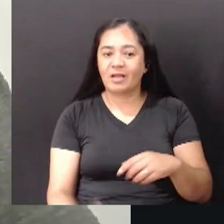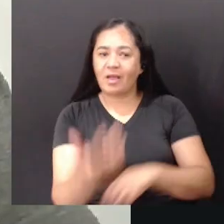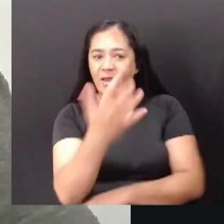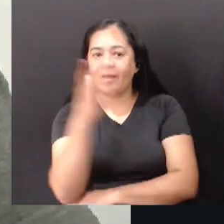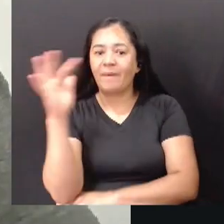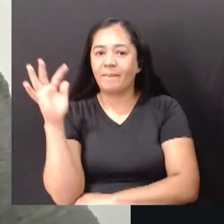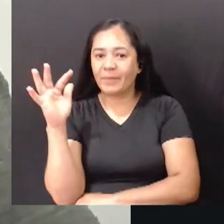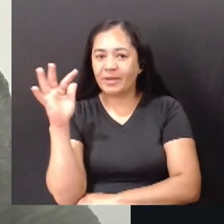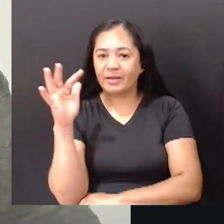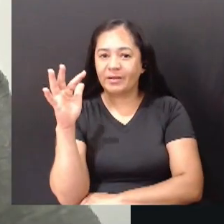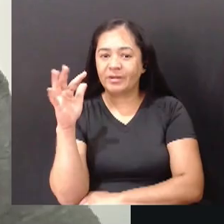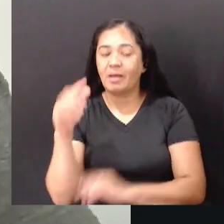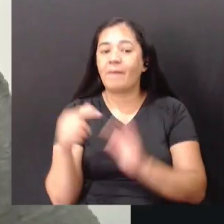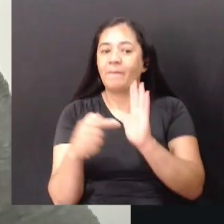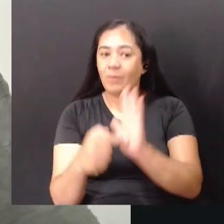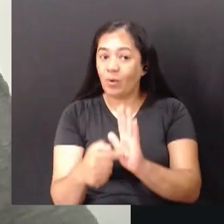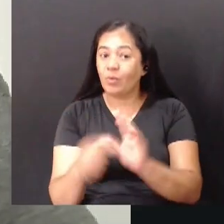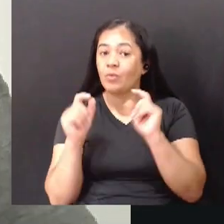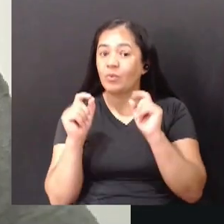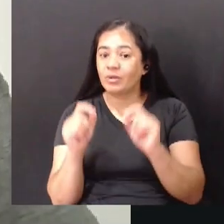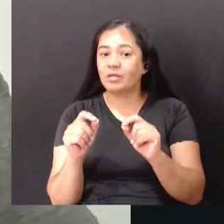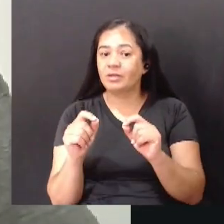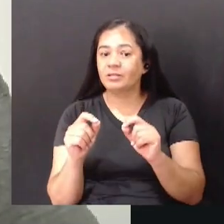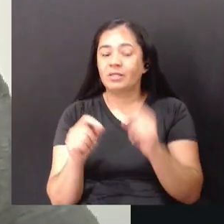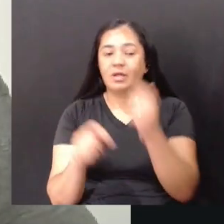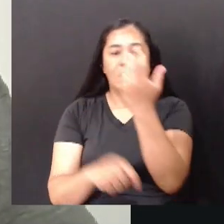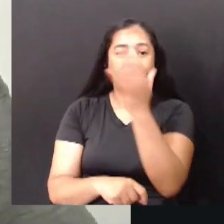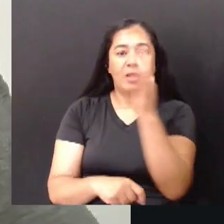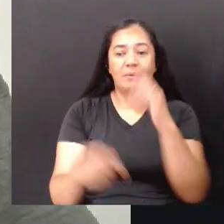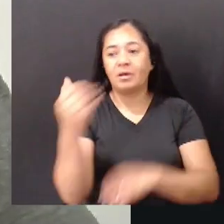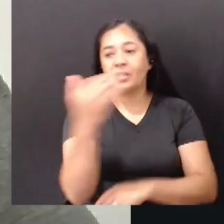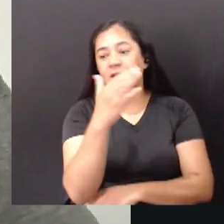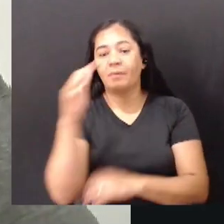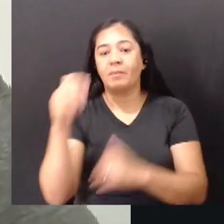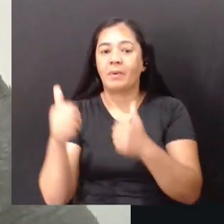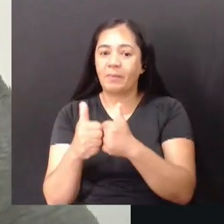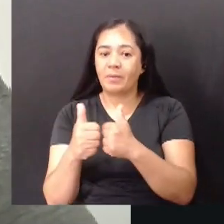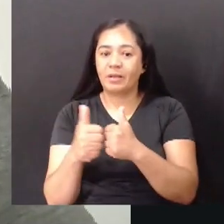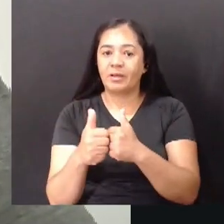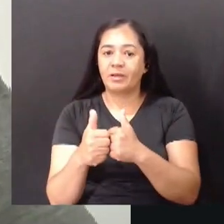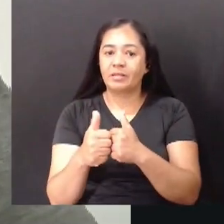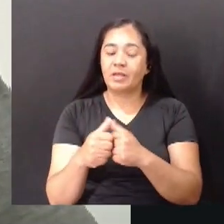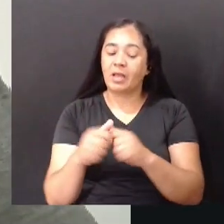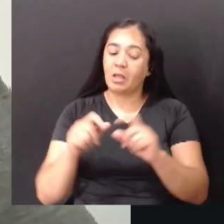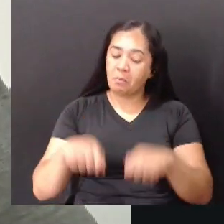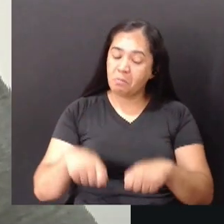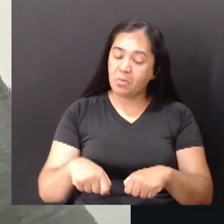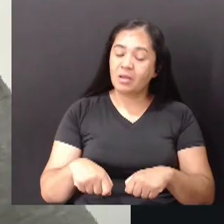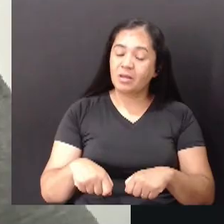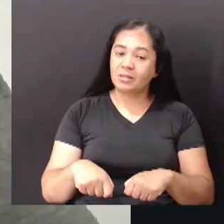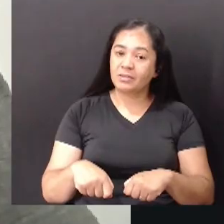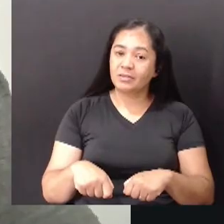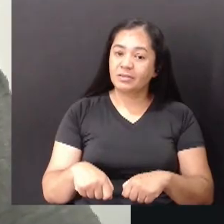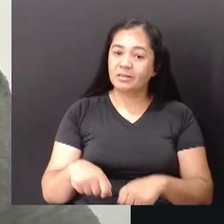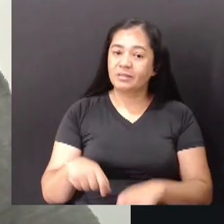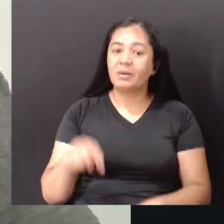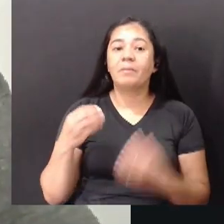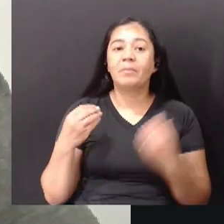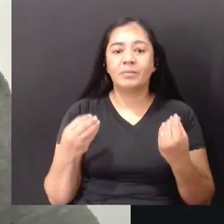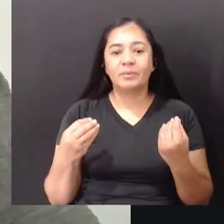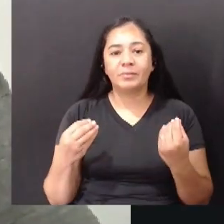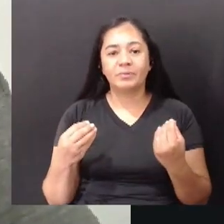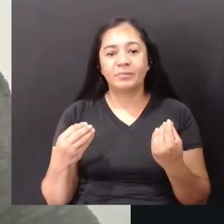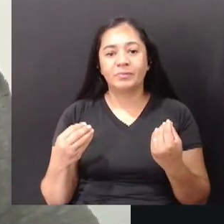a mata, né, mostra que tanto a mata como o entorno dela está dando condições